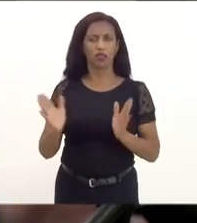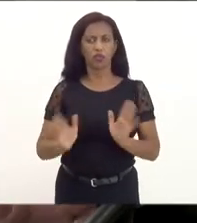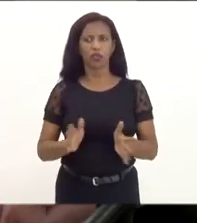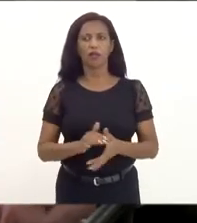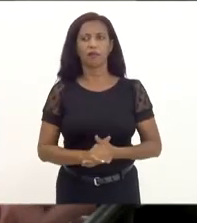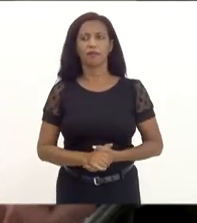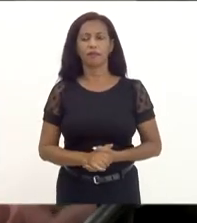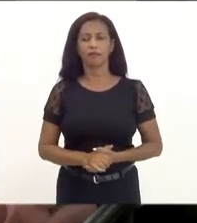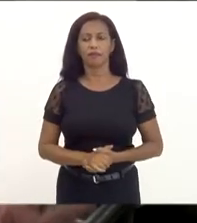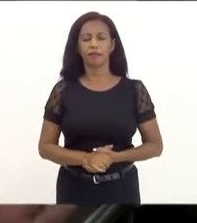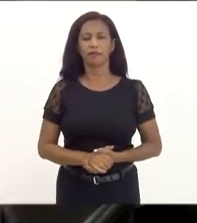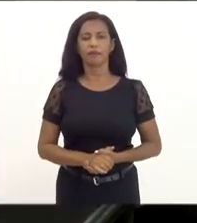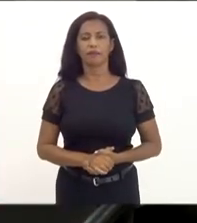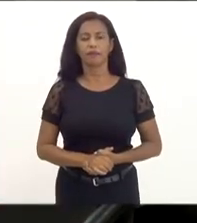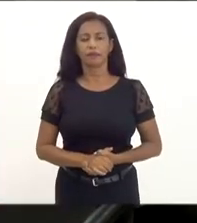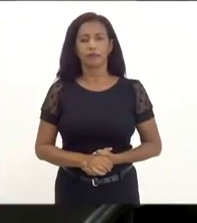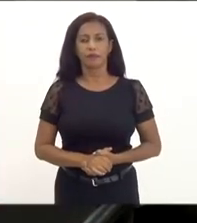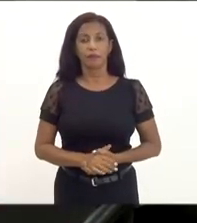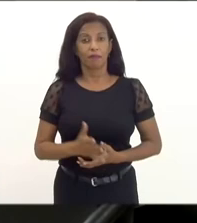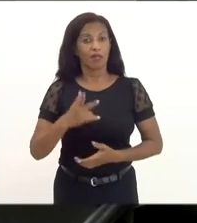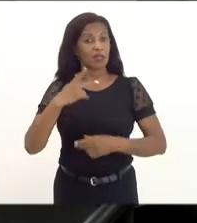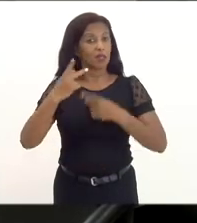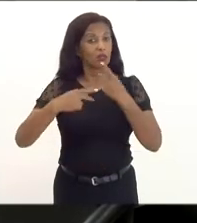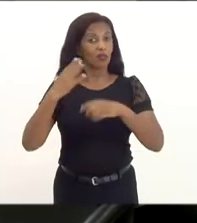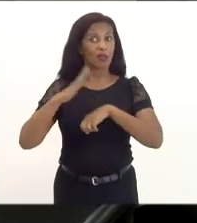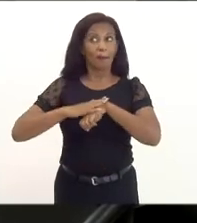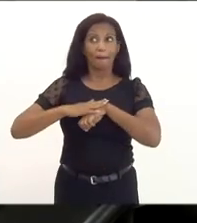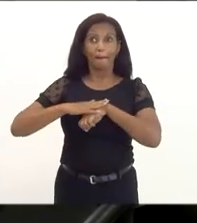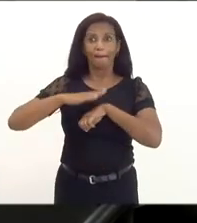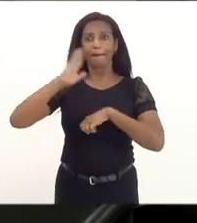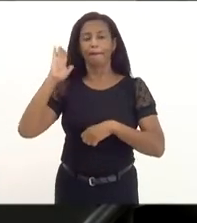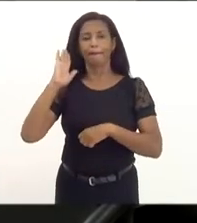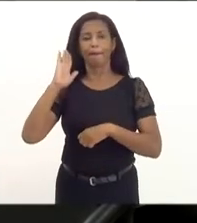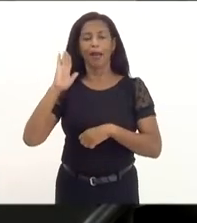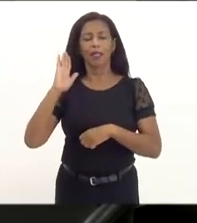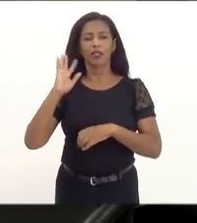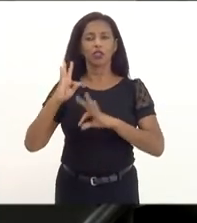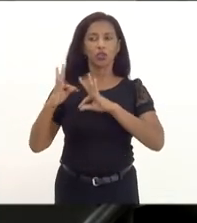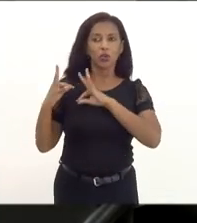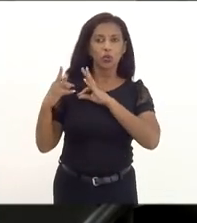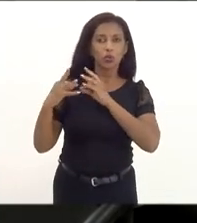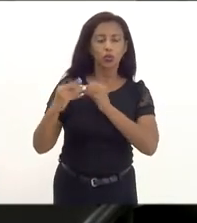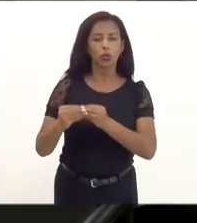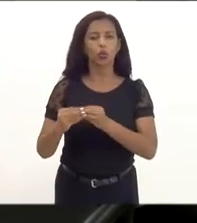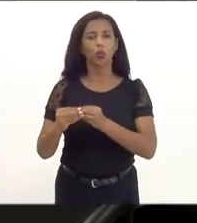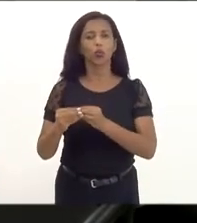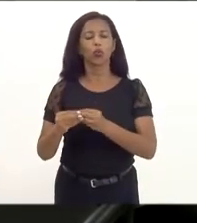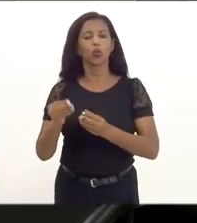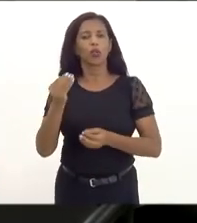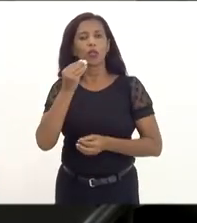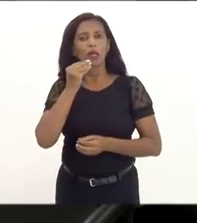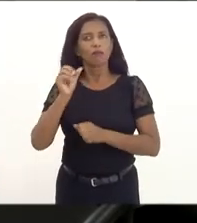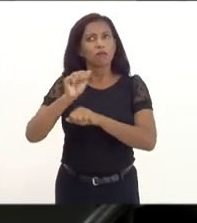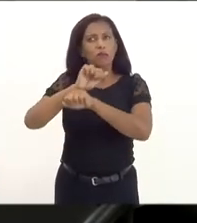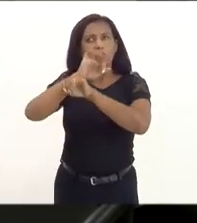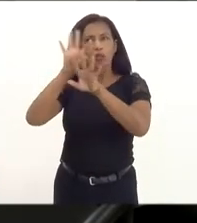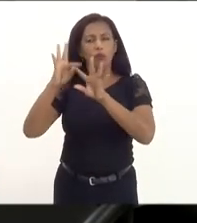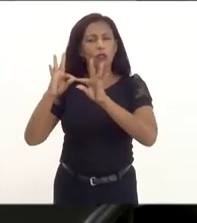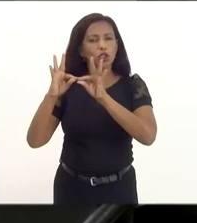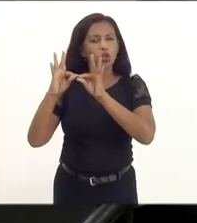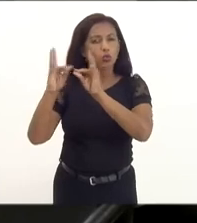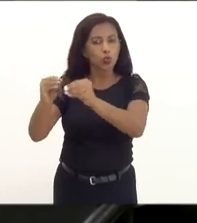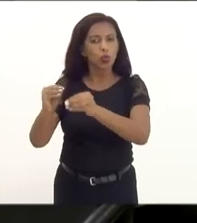já a gente já vai mandar mas eu tô dizendo é muito mais de carregar tudo que da preferência de tudo